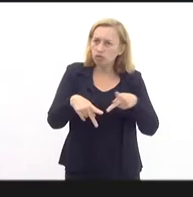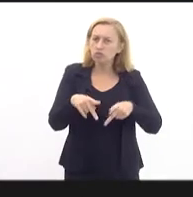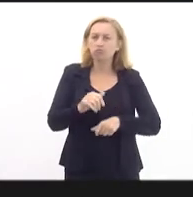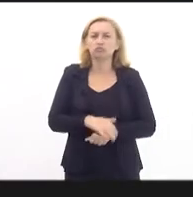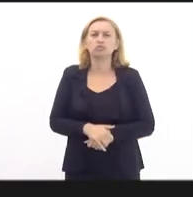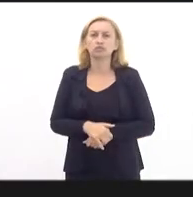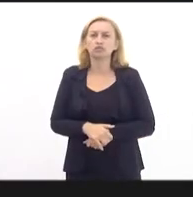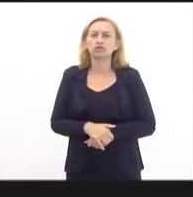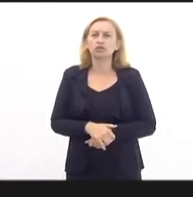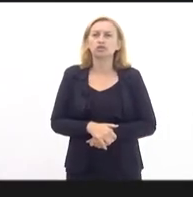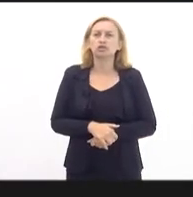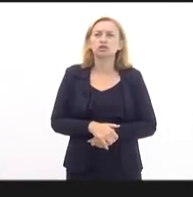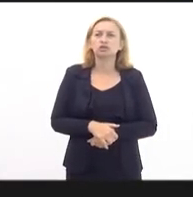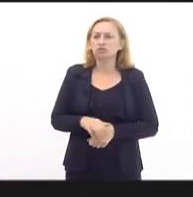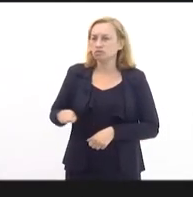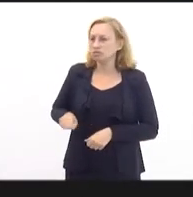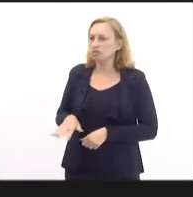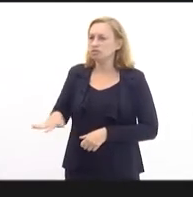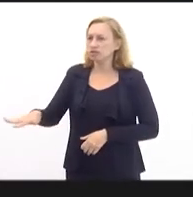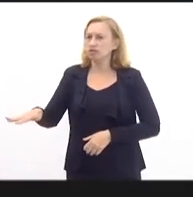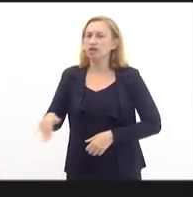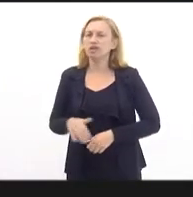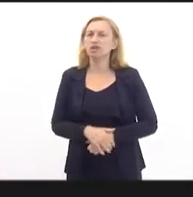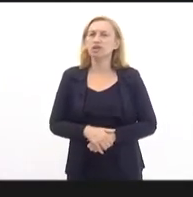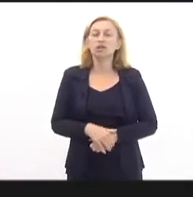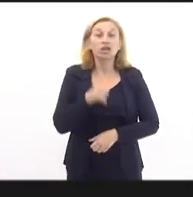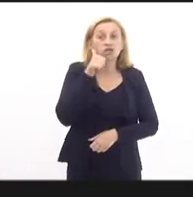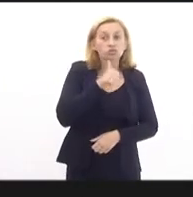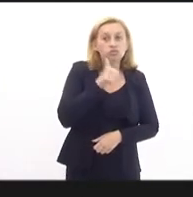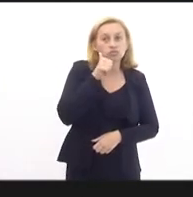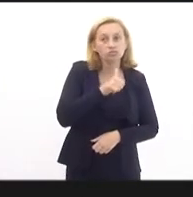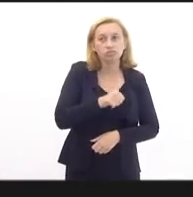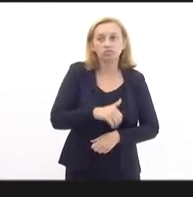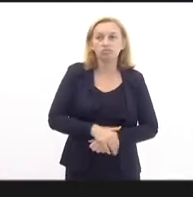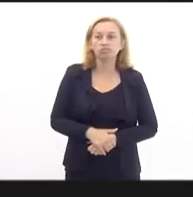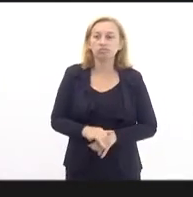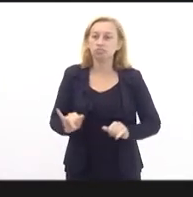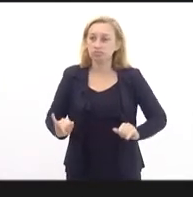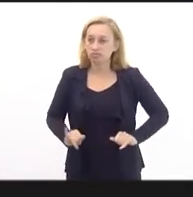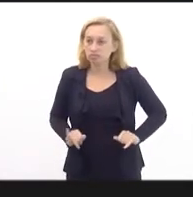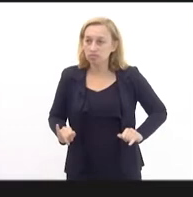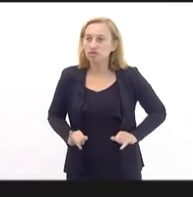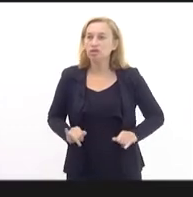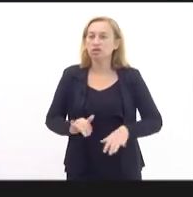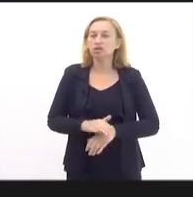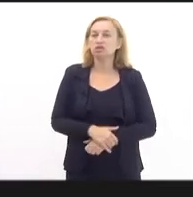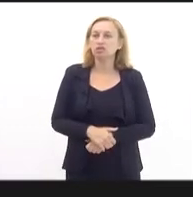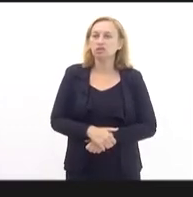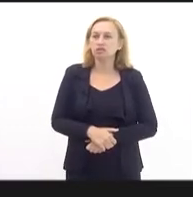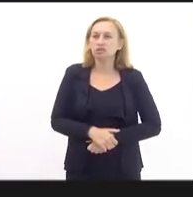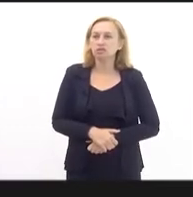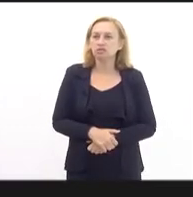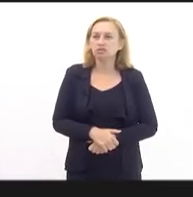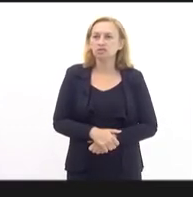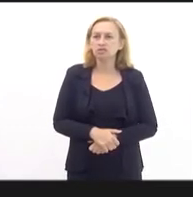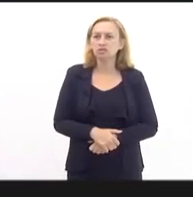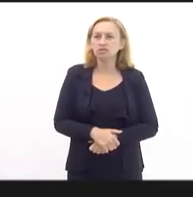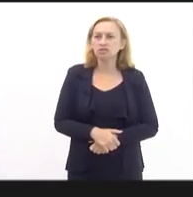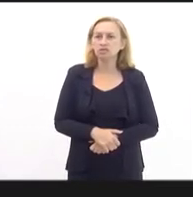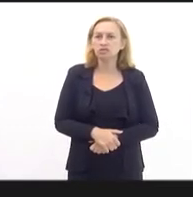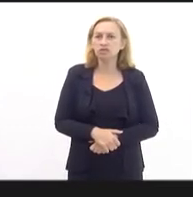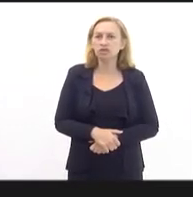é a população da periferia, são as mulheres que sofrem. Então, Kátia, toda a